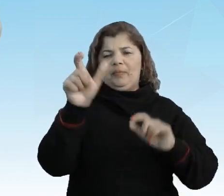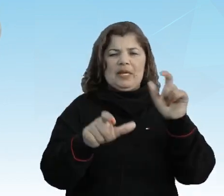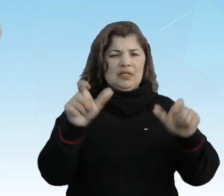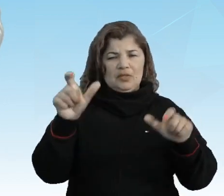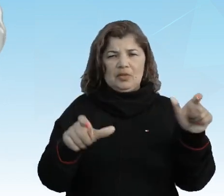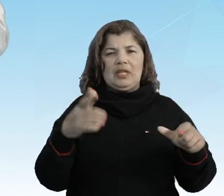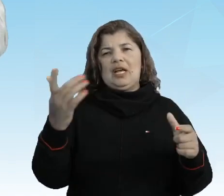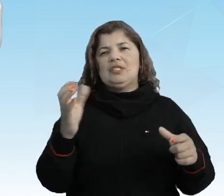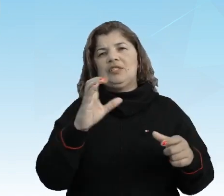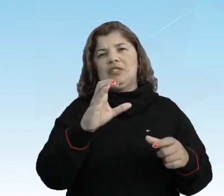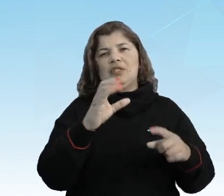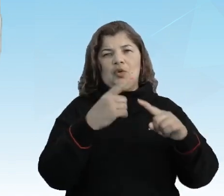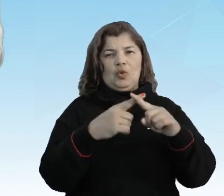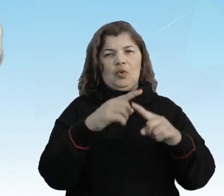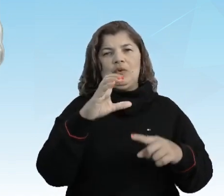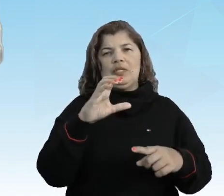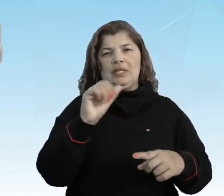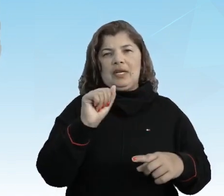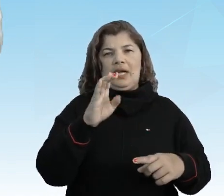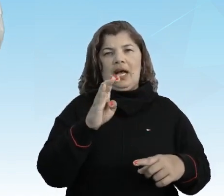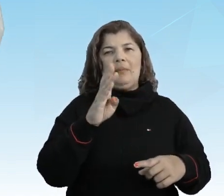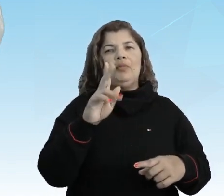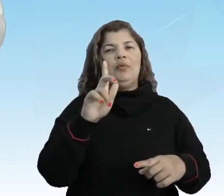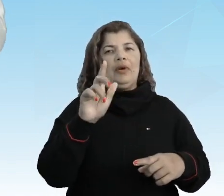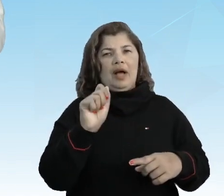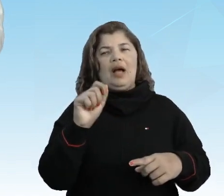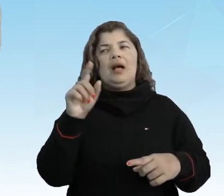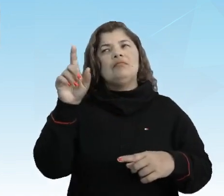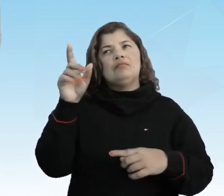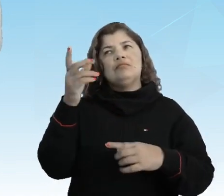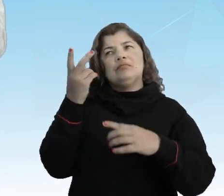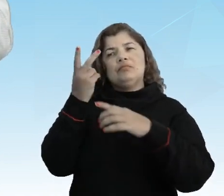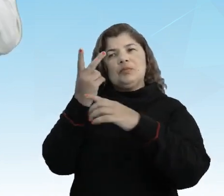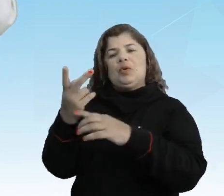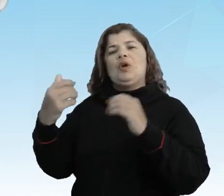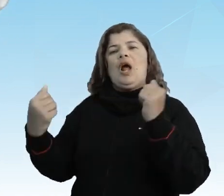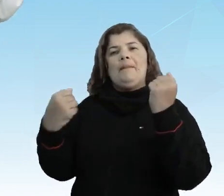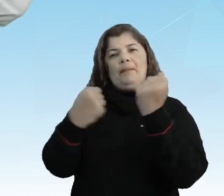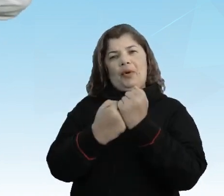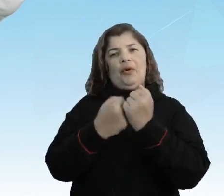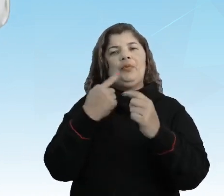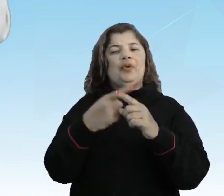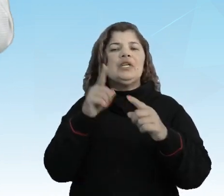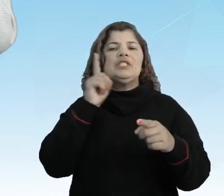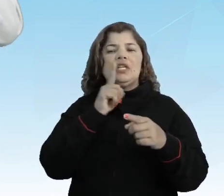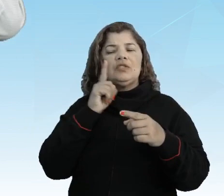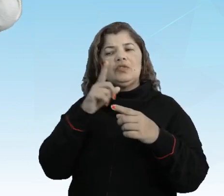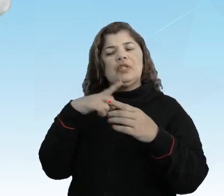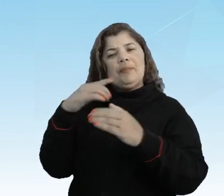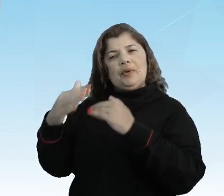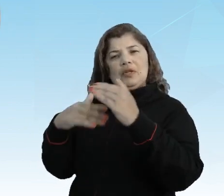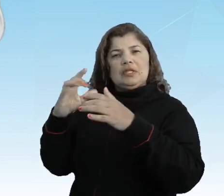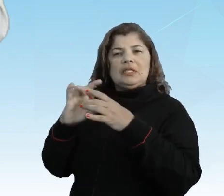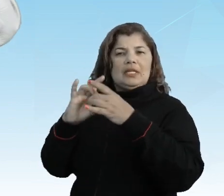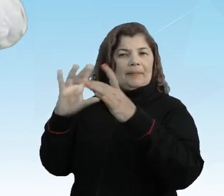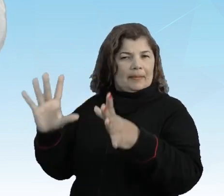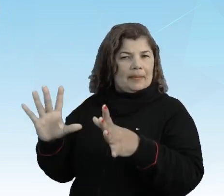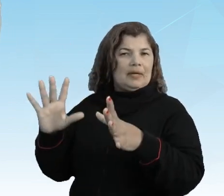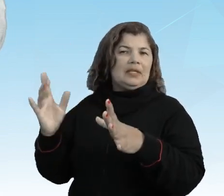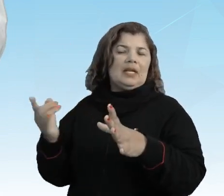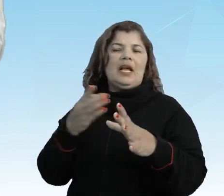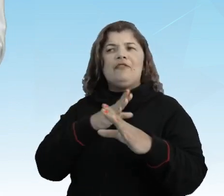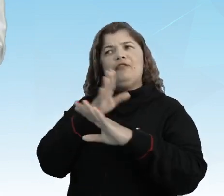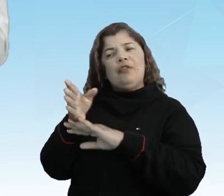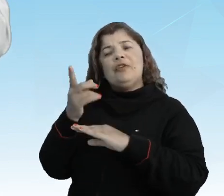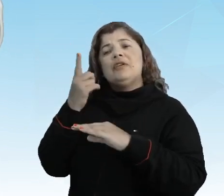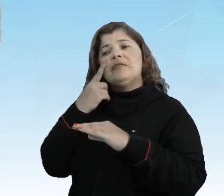Estados Unidos em busca de apoio. Os Estados Unidos já era um país que estava em processo de libertação, já era um país independente. E ele foi lá